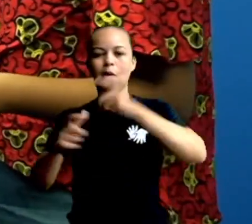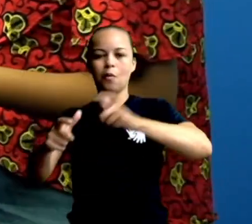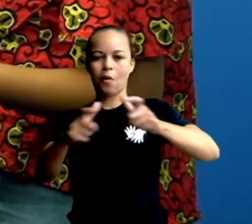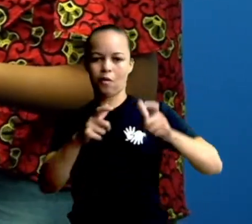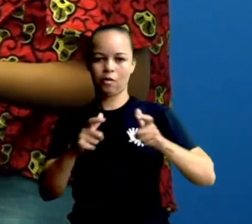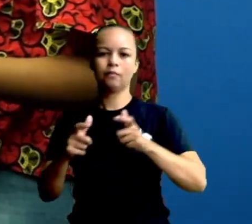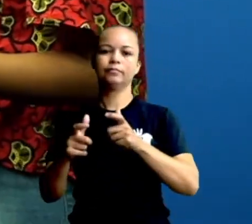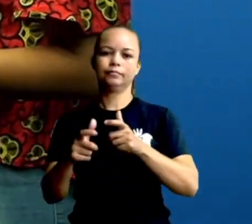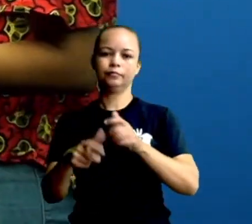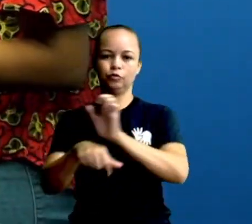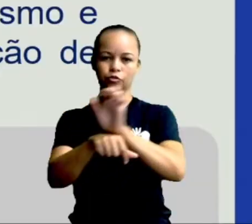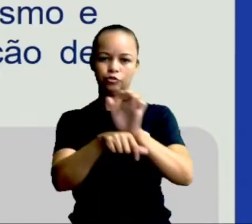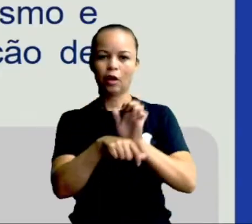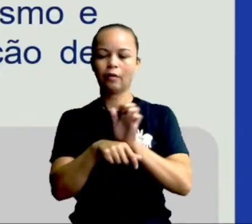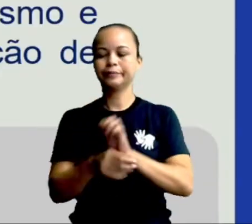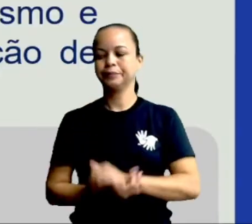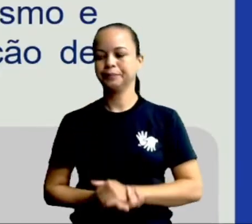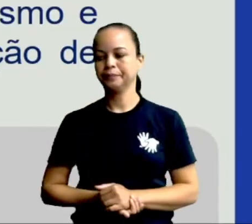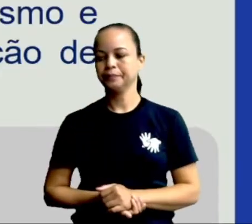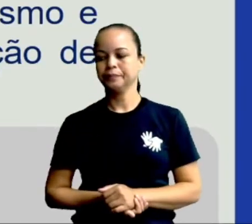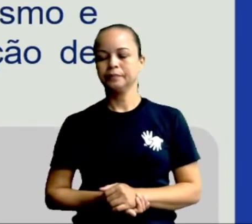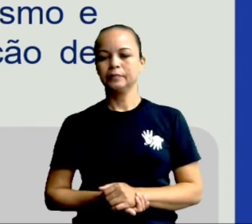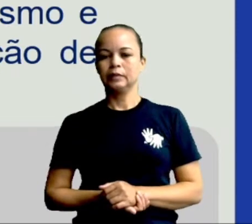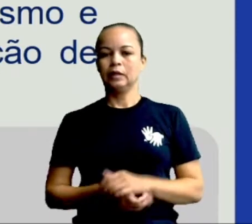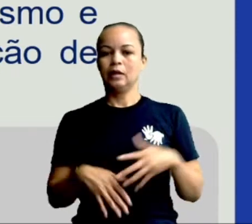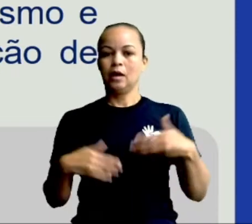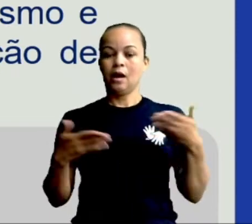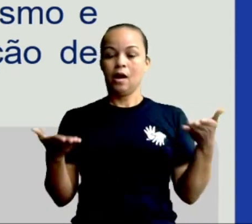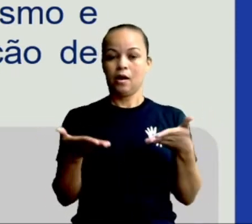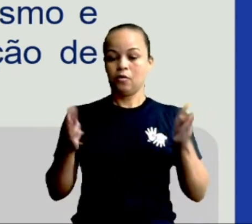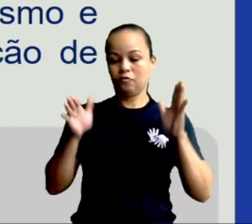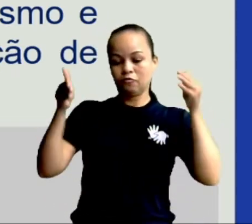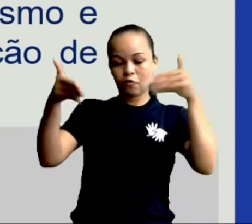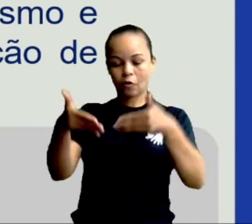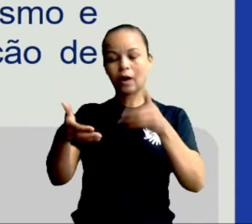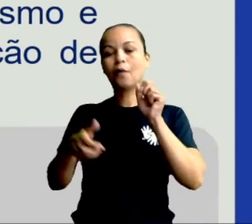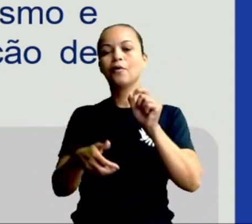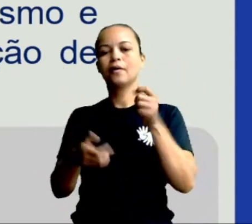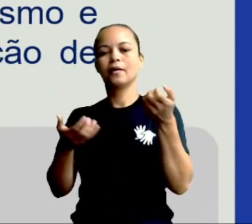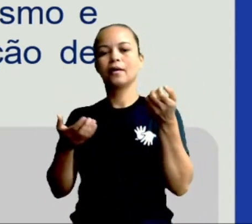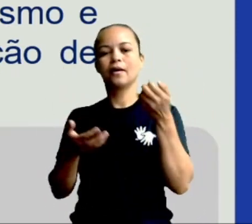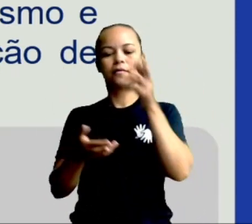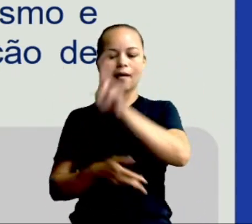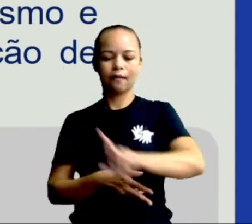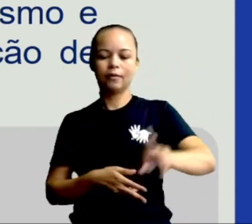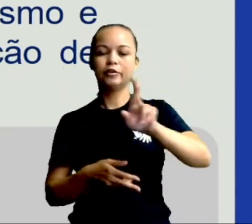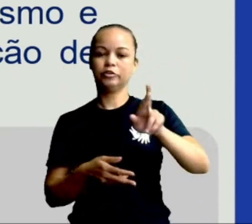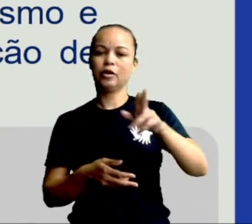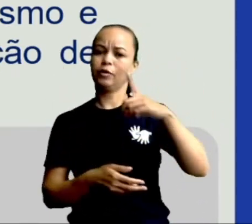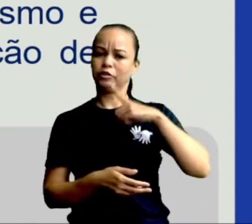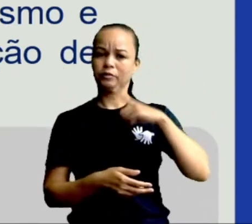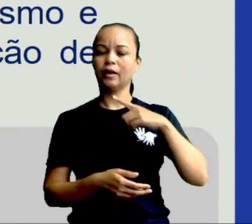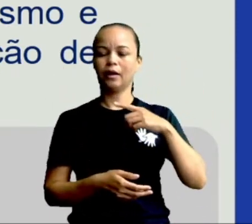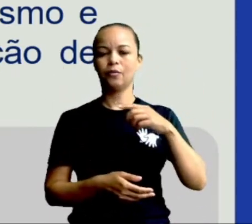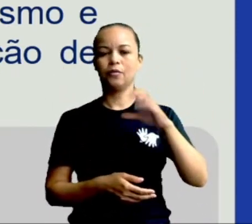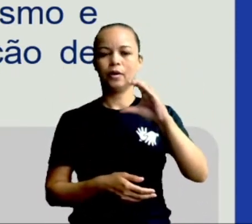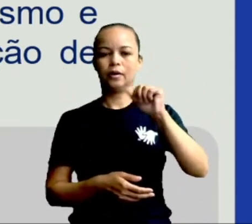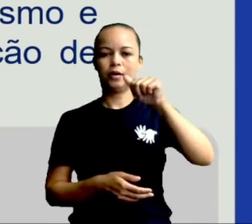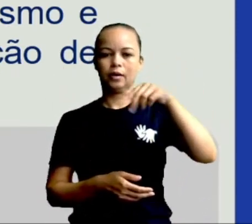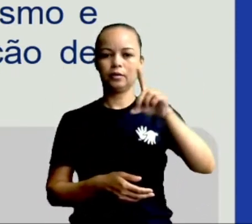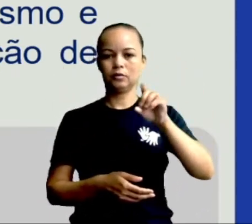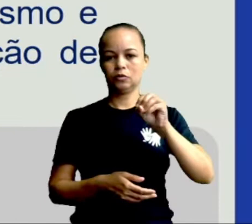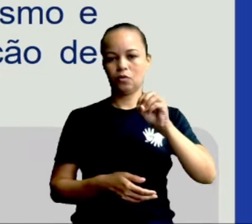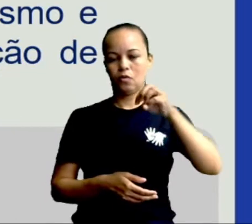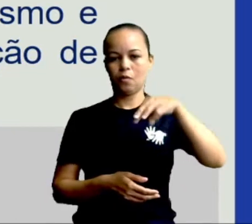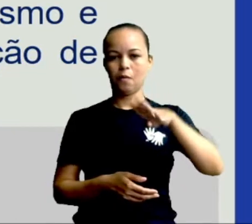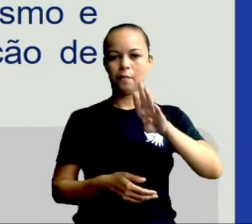tá? E aí, vamos focar agora na religião. Então, na religião, a gente tem o candomblé e a gente